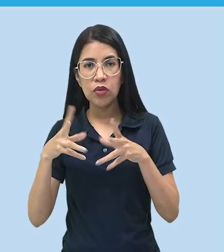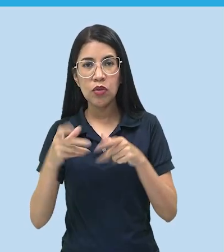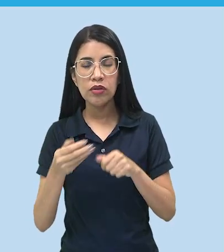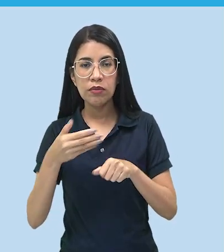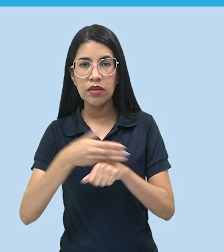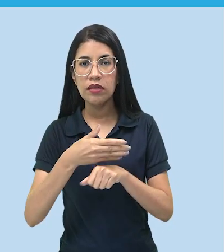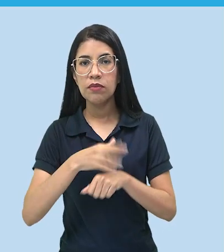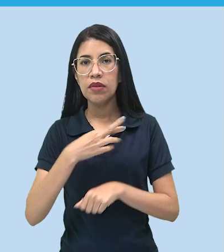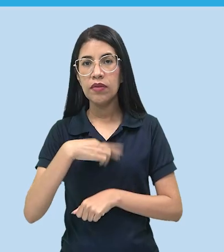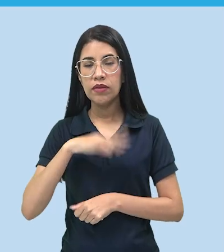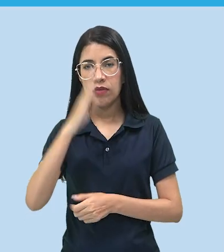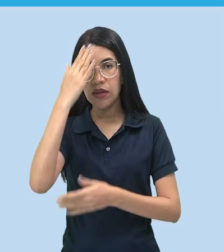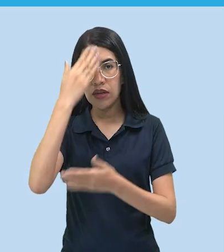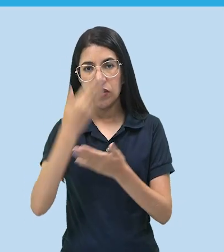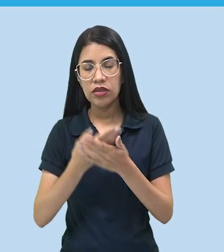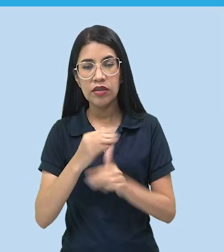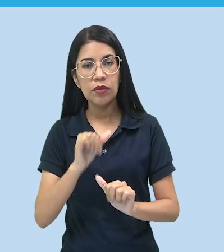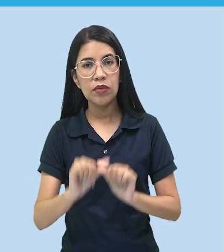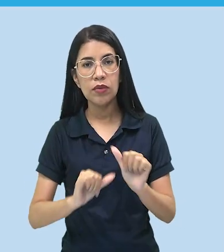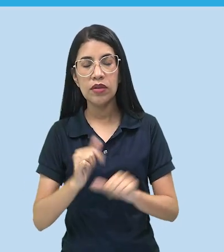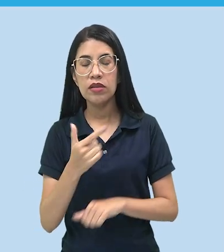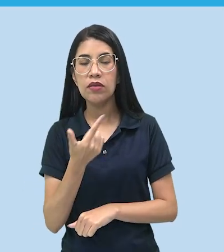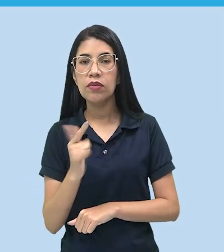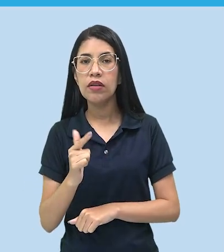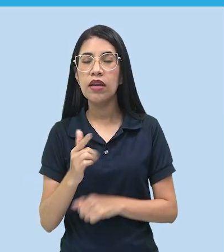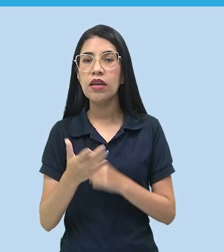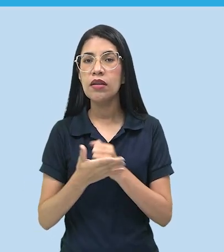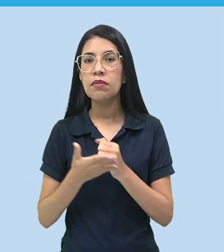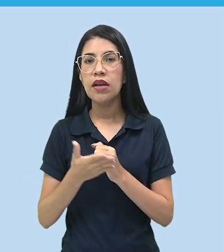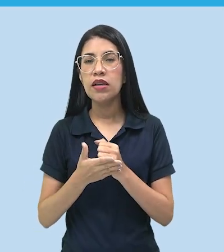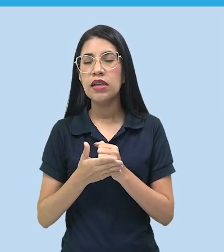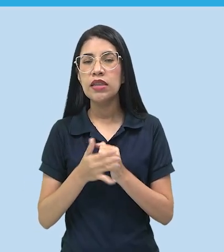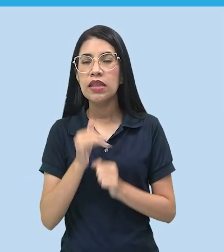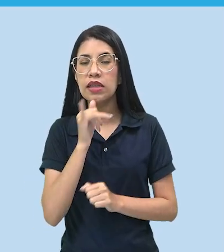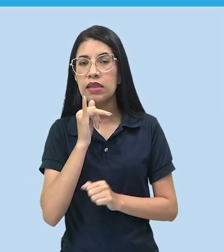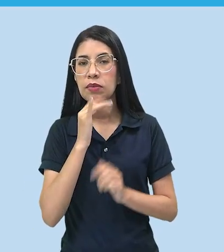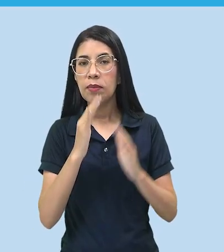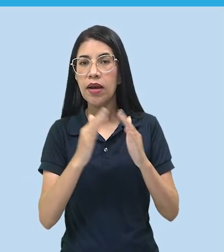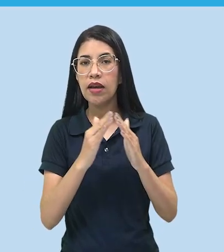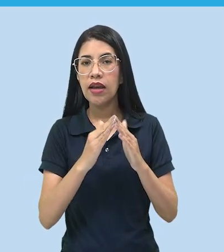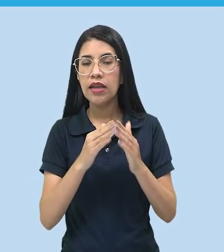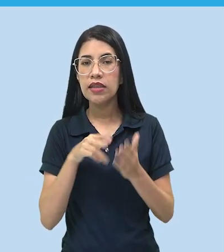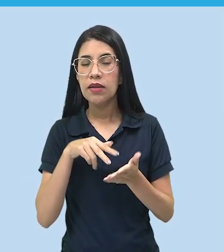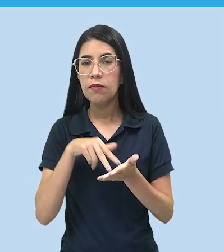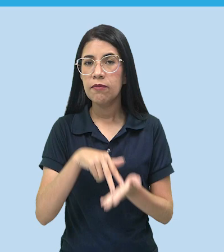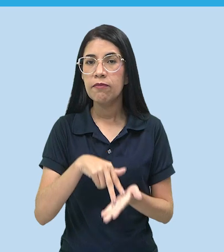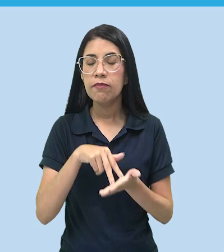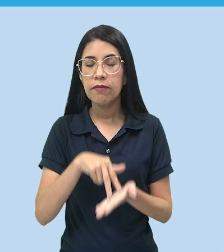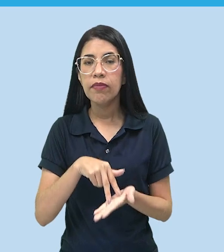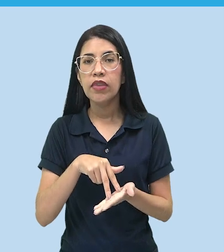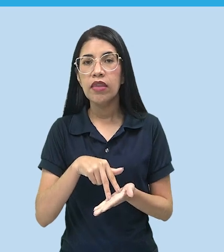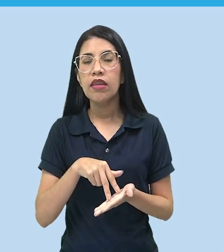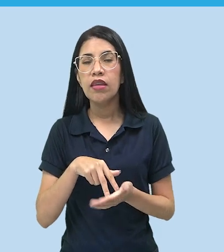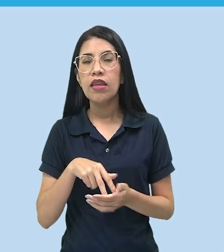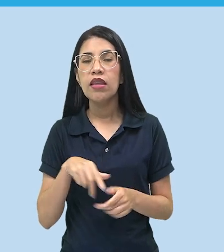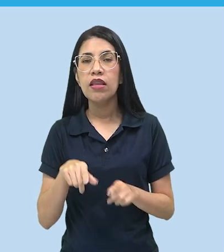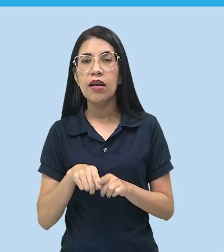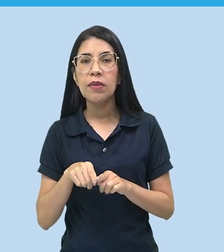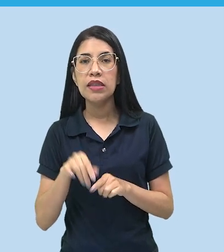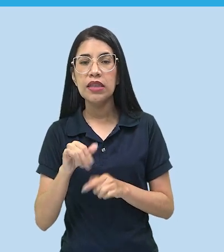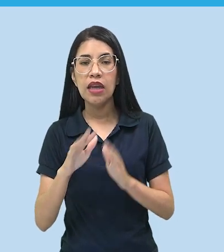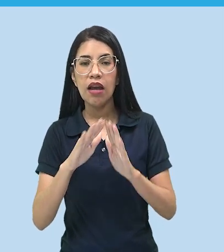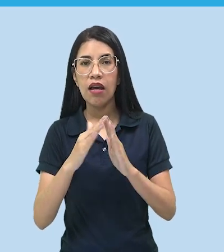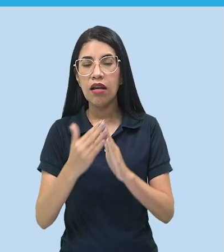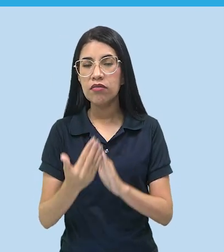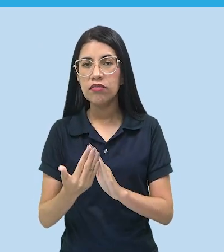religião acreditam e que não muda. É como a base de uma casa, forte e firme. Sem ela, a casa não fica